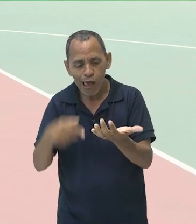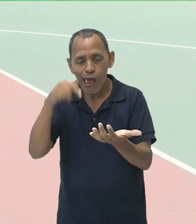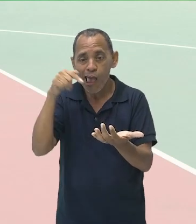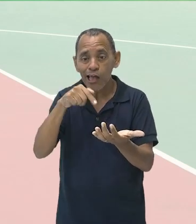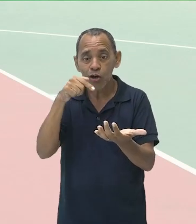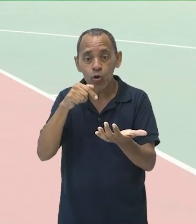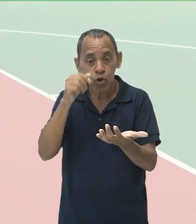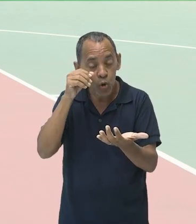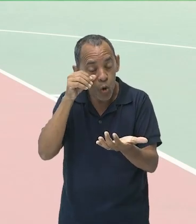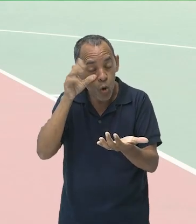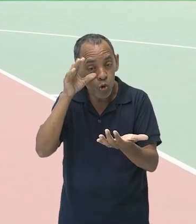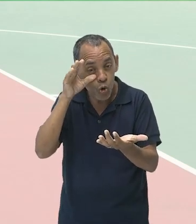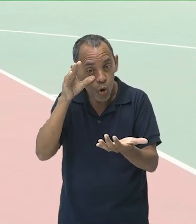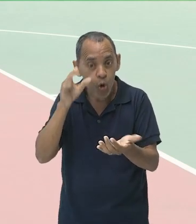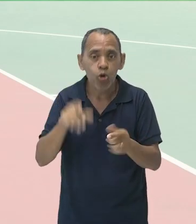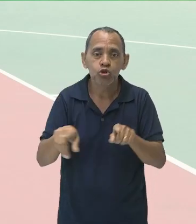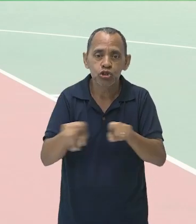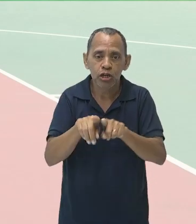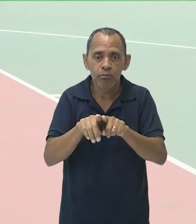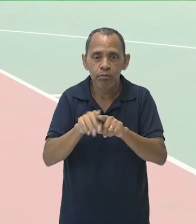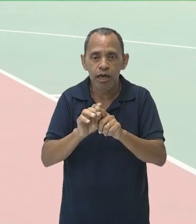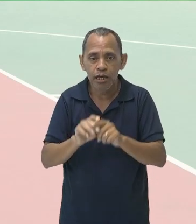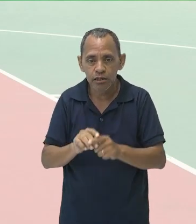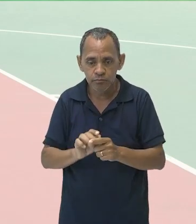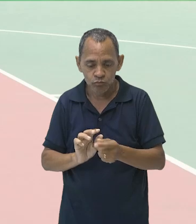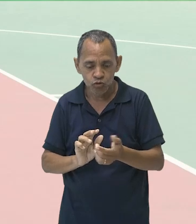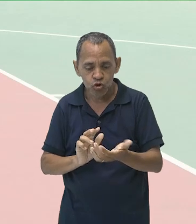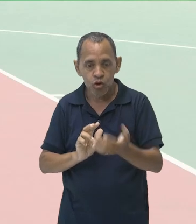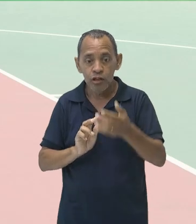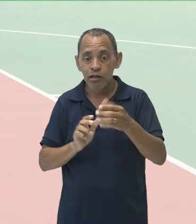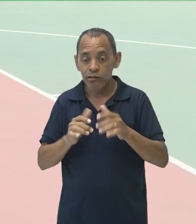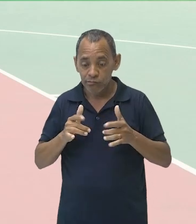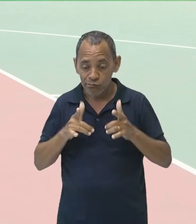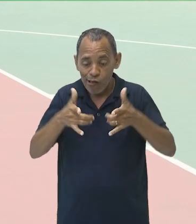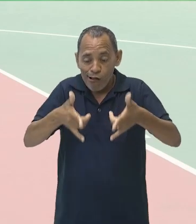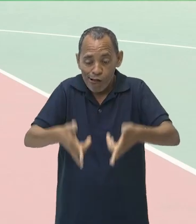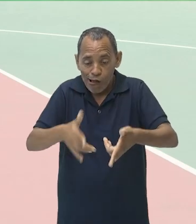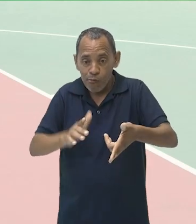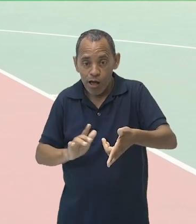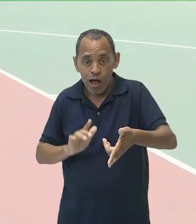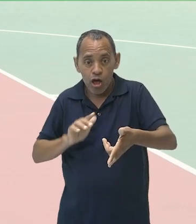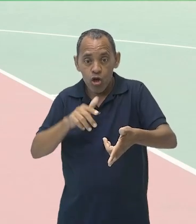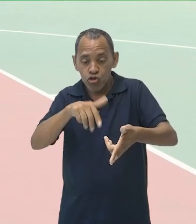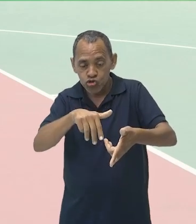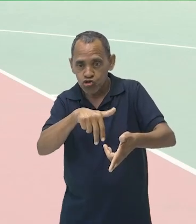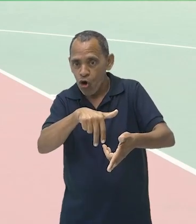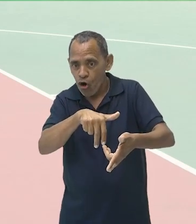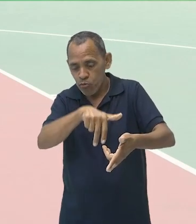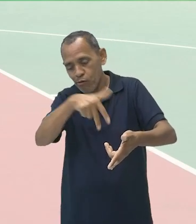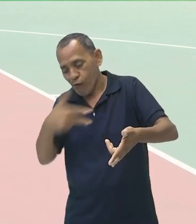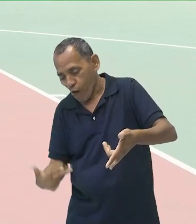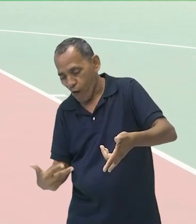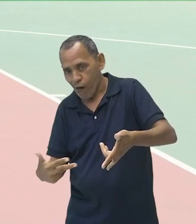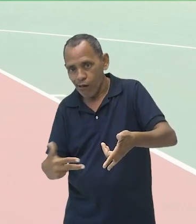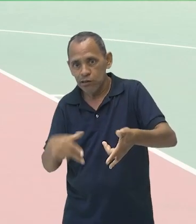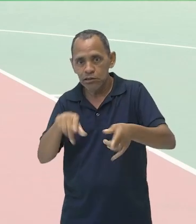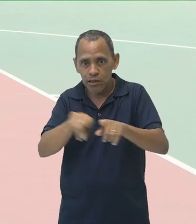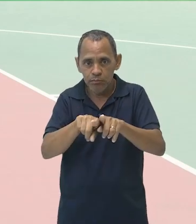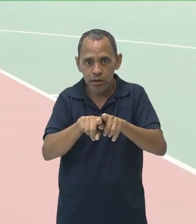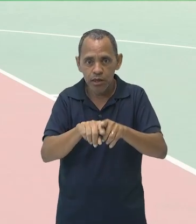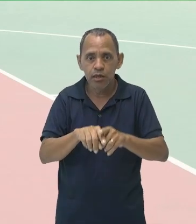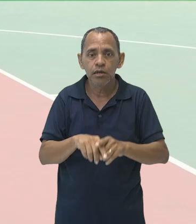quer mexer em tudo, sobe na cama, sobe no sofá, na cadeira e às vezes a gente leva uma queda bem grande, tá?